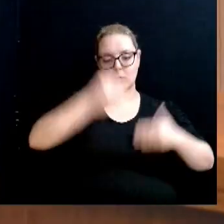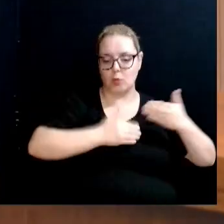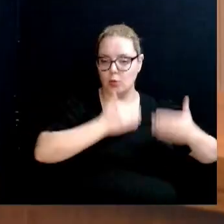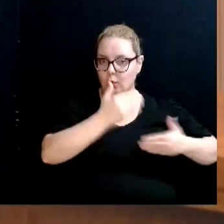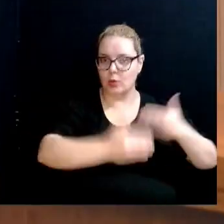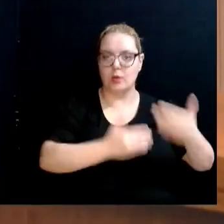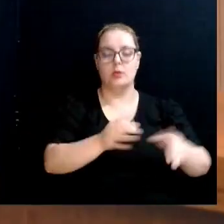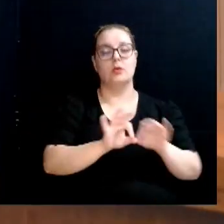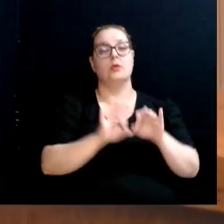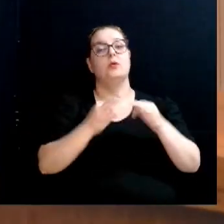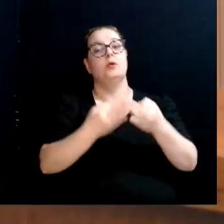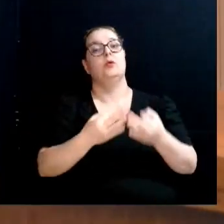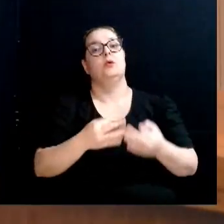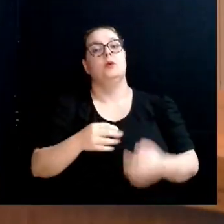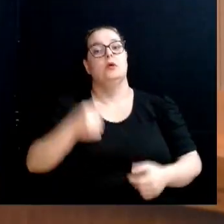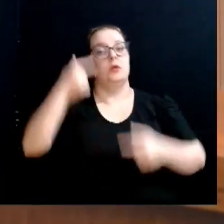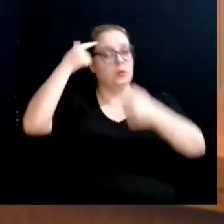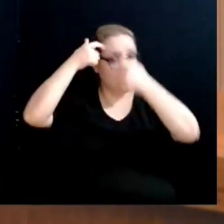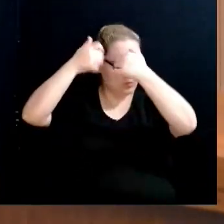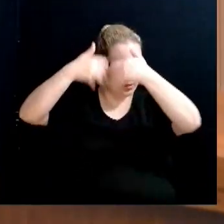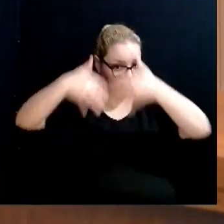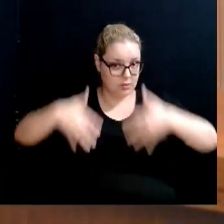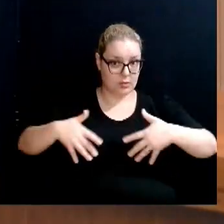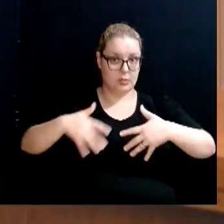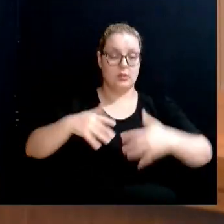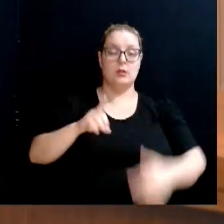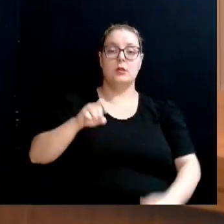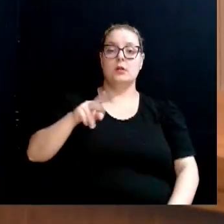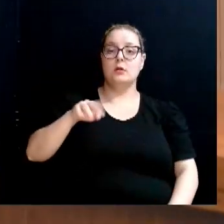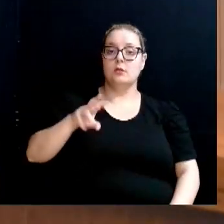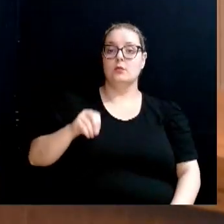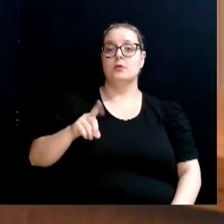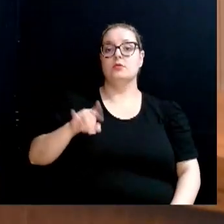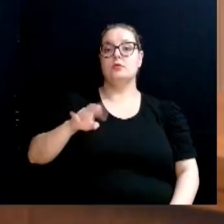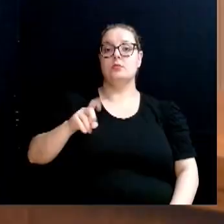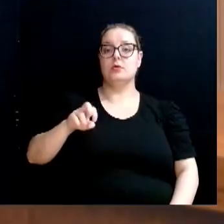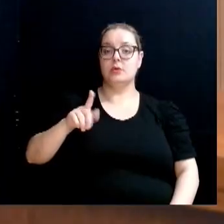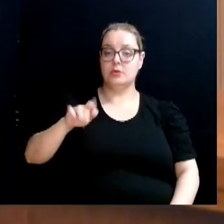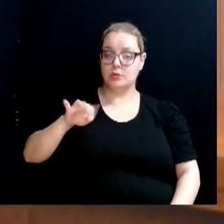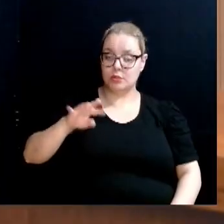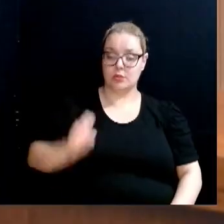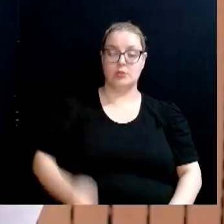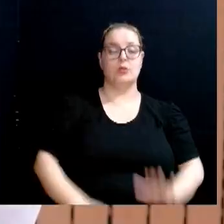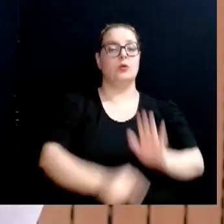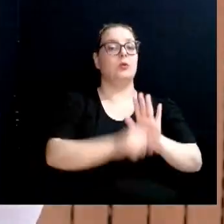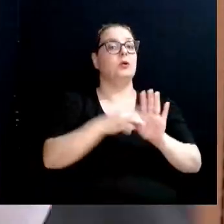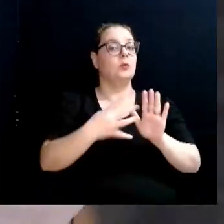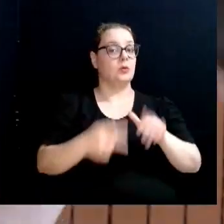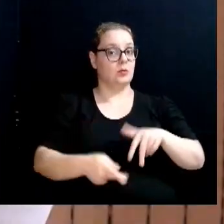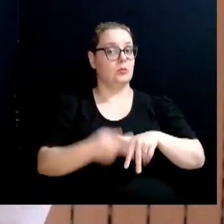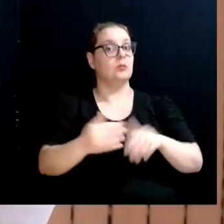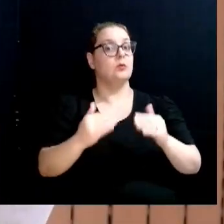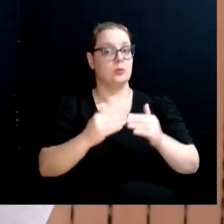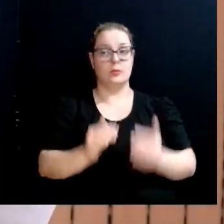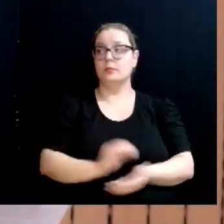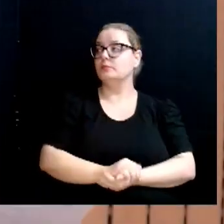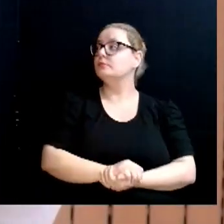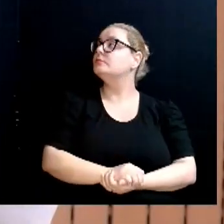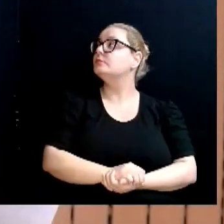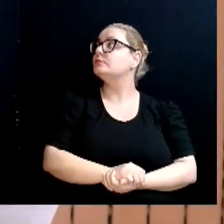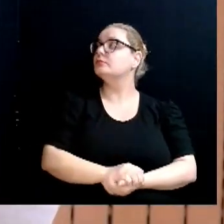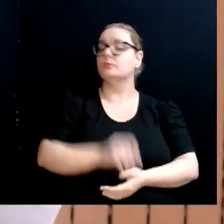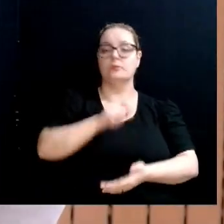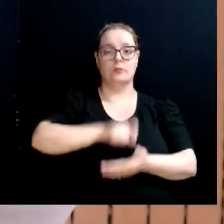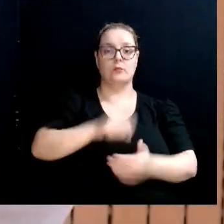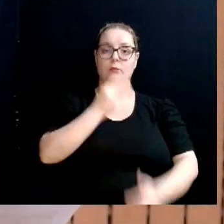familiares neurodivergentes. O item 4 também recebeu parecer favorável. De autoria do senhor Ailton da